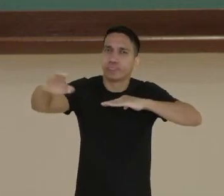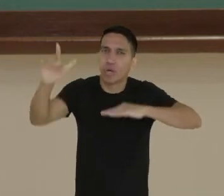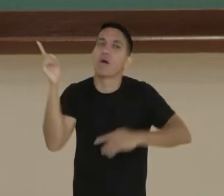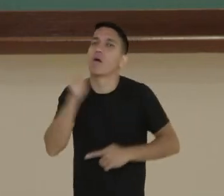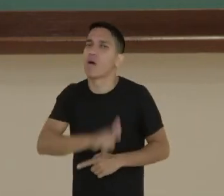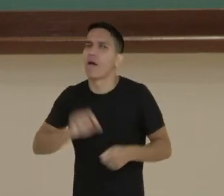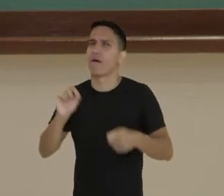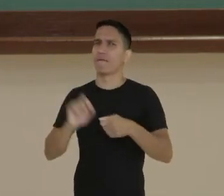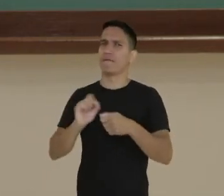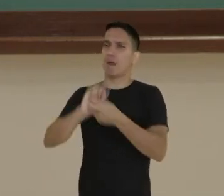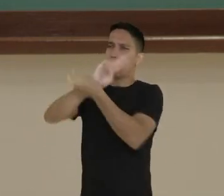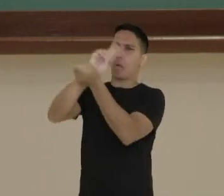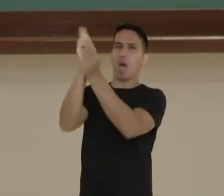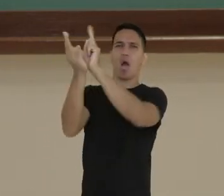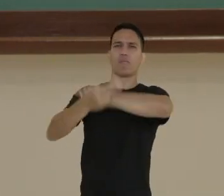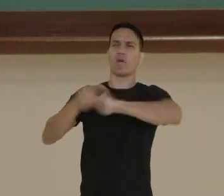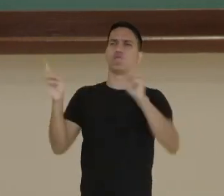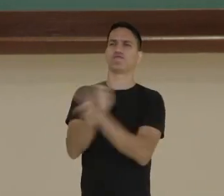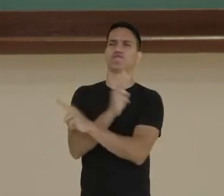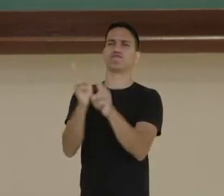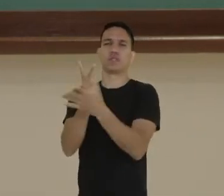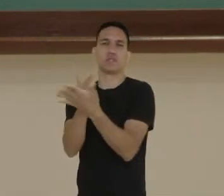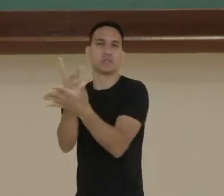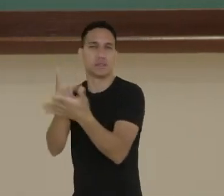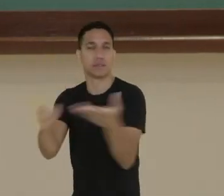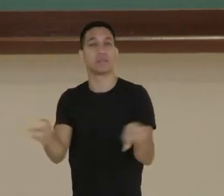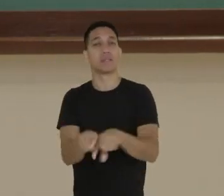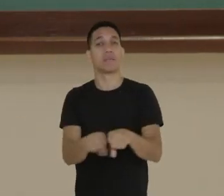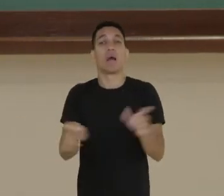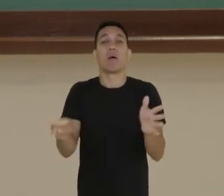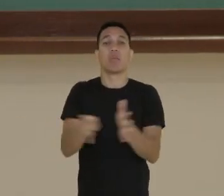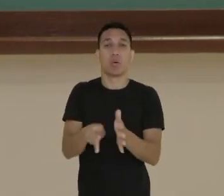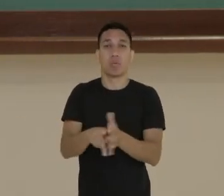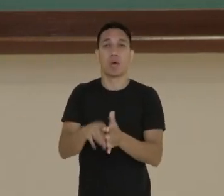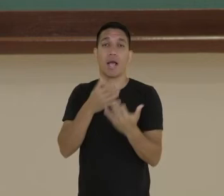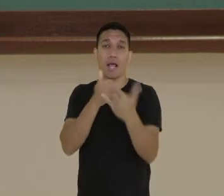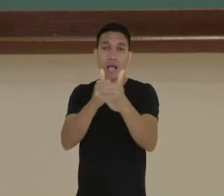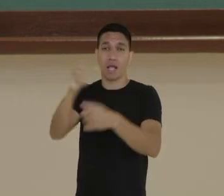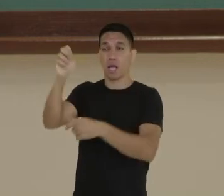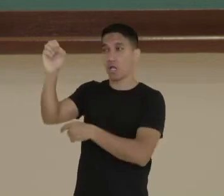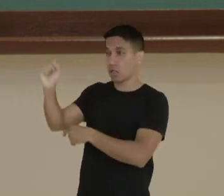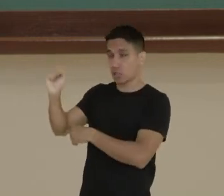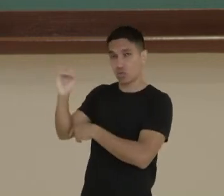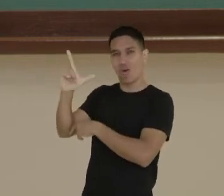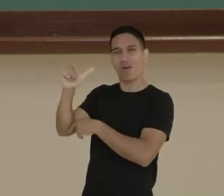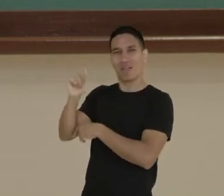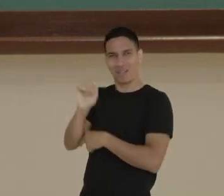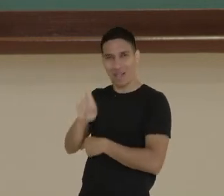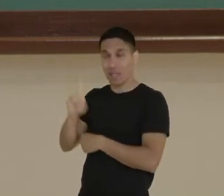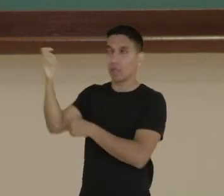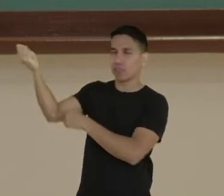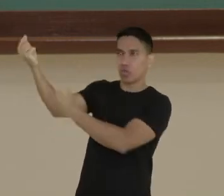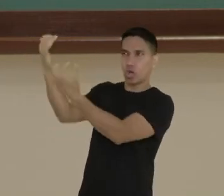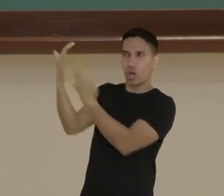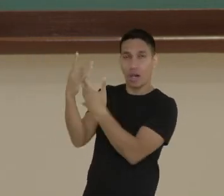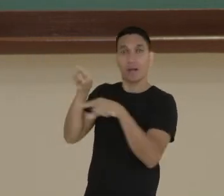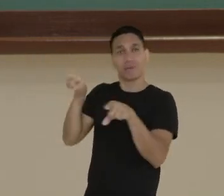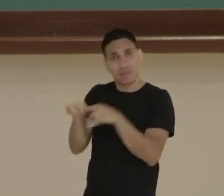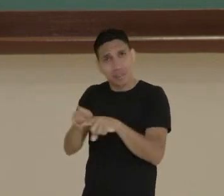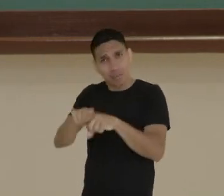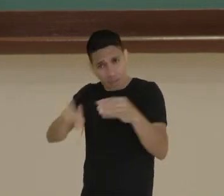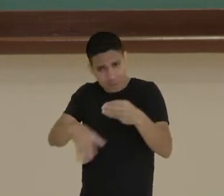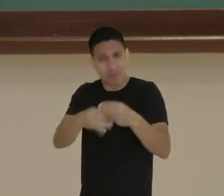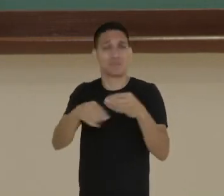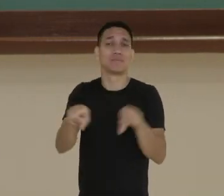ventos constantes, e a própria energia solar, que também, né, está nesse hall. E hoje,